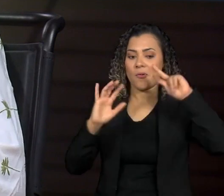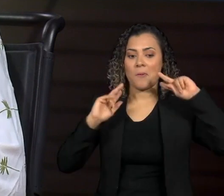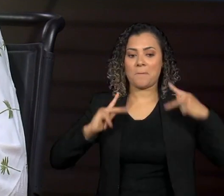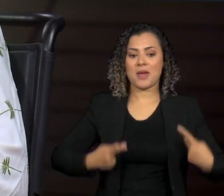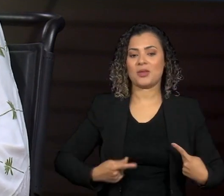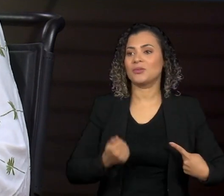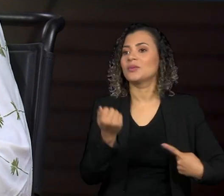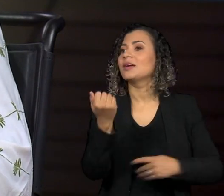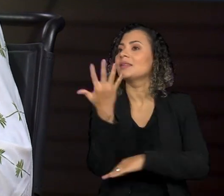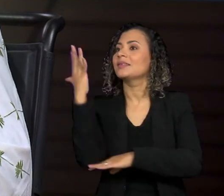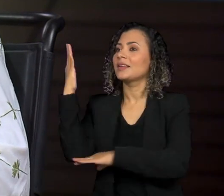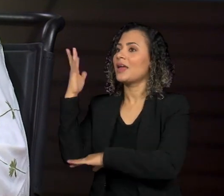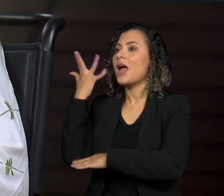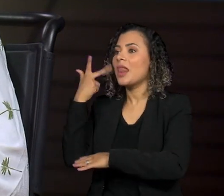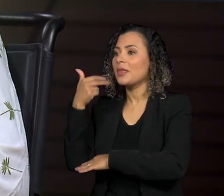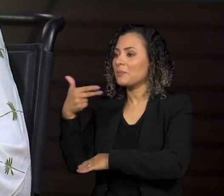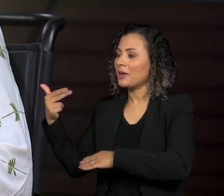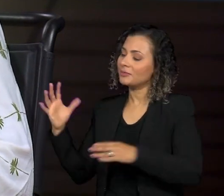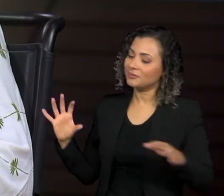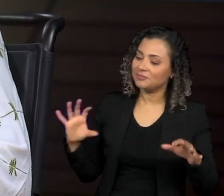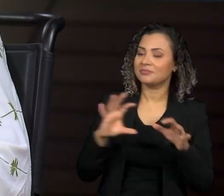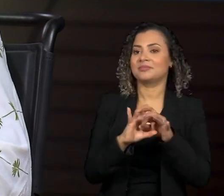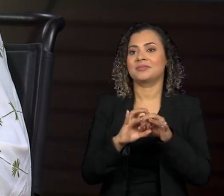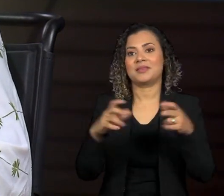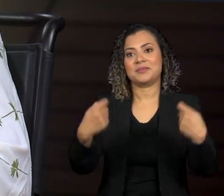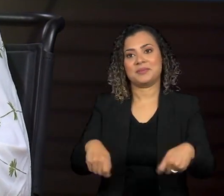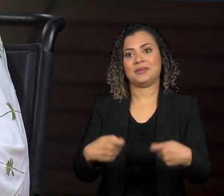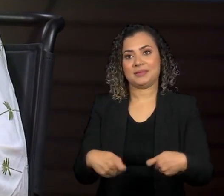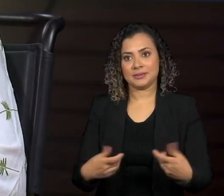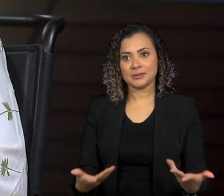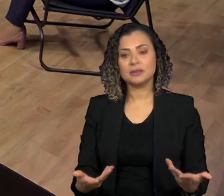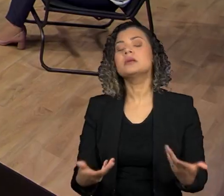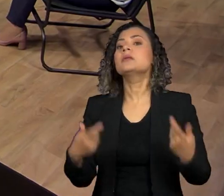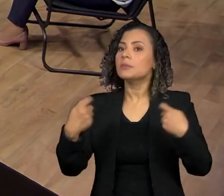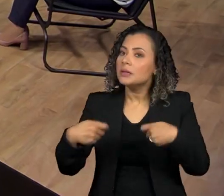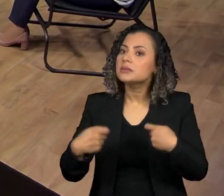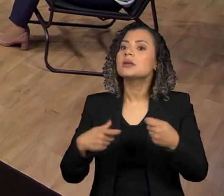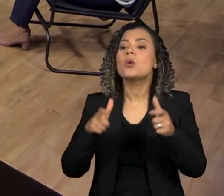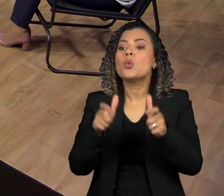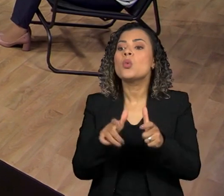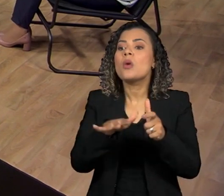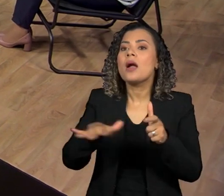agora estar em contato mais com a natureza. Quem tem possibilidade de ir para algum lugar,